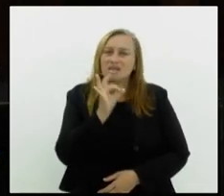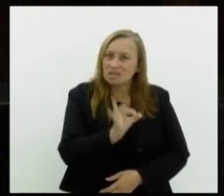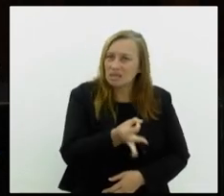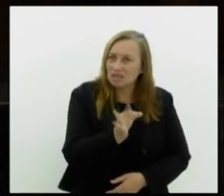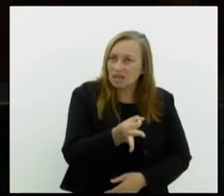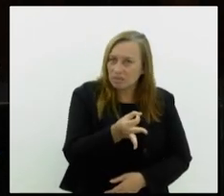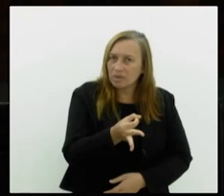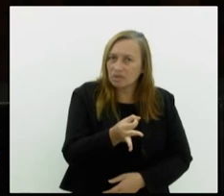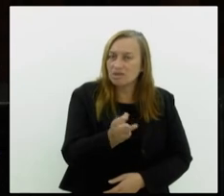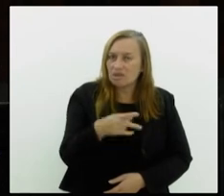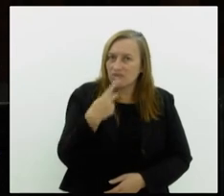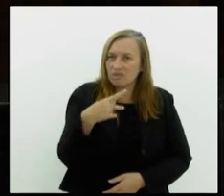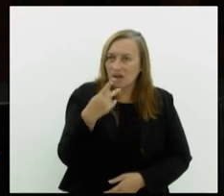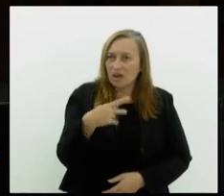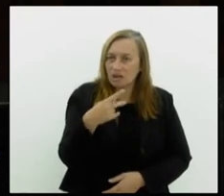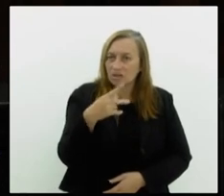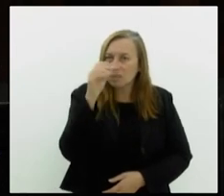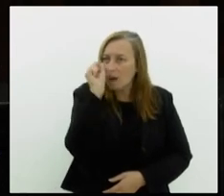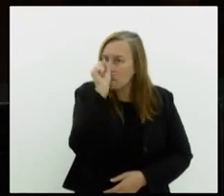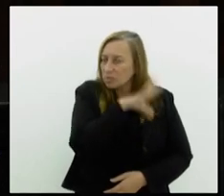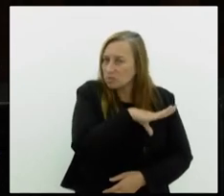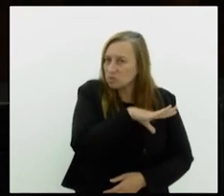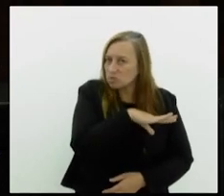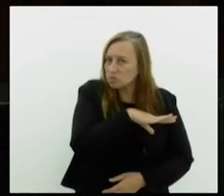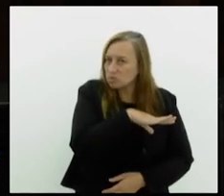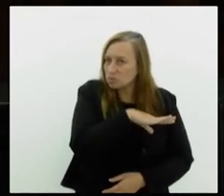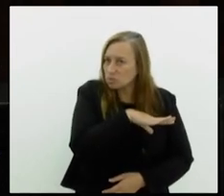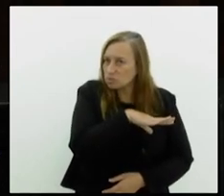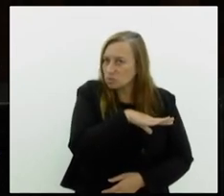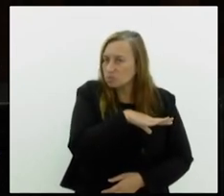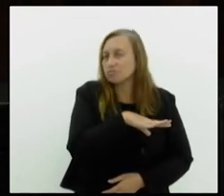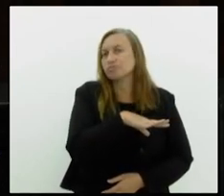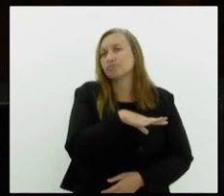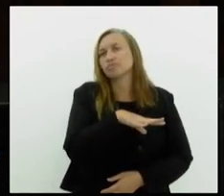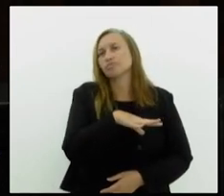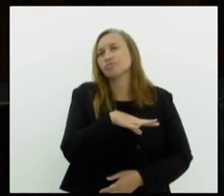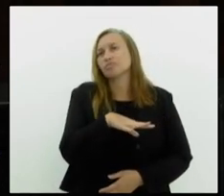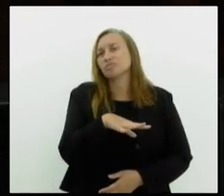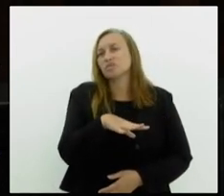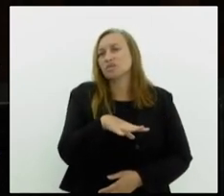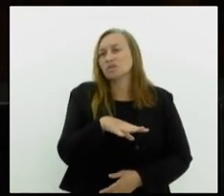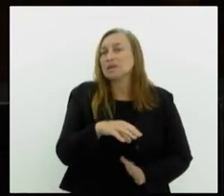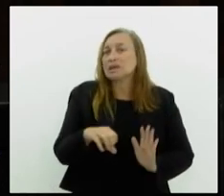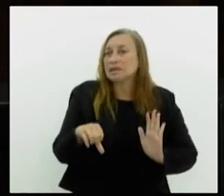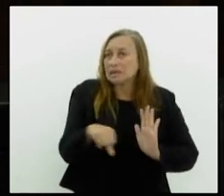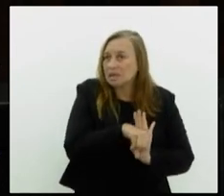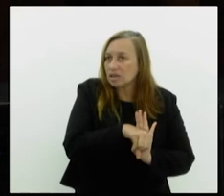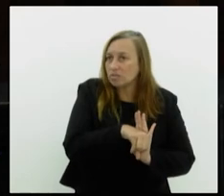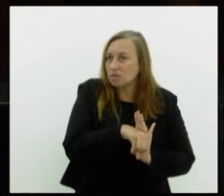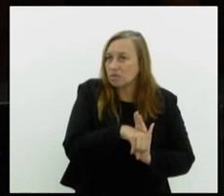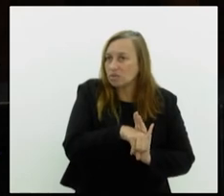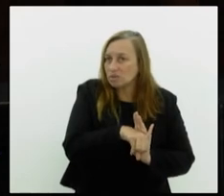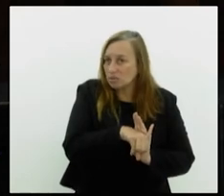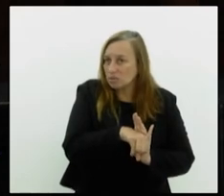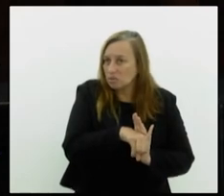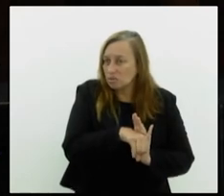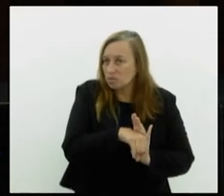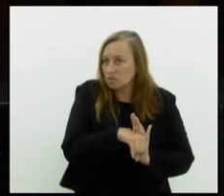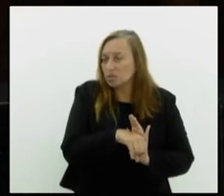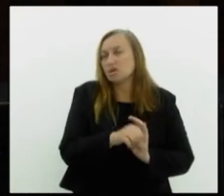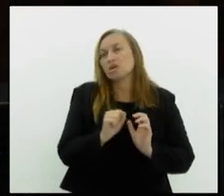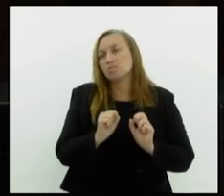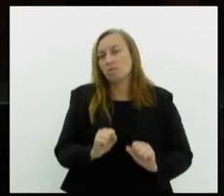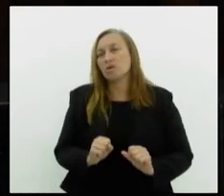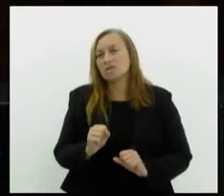isso, por mais absurdo, por mais esdrúxulo, por mais criminoso que essa alegação possa